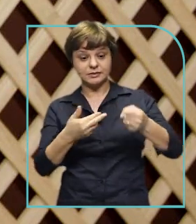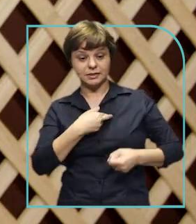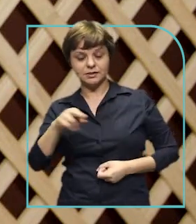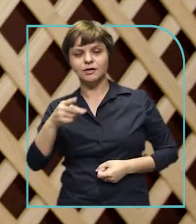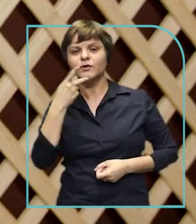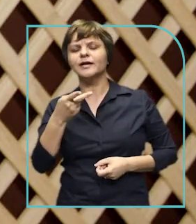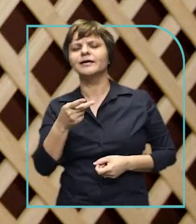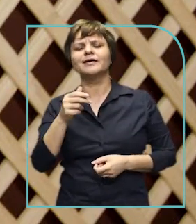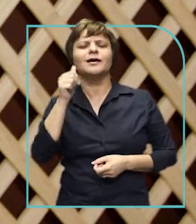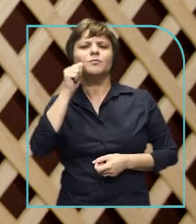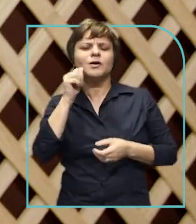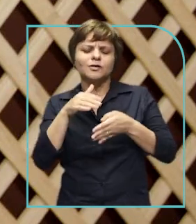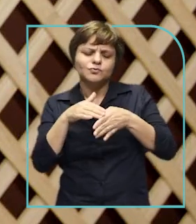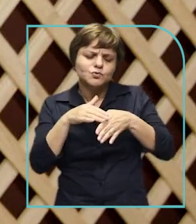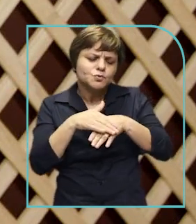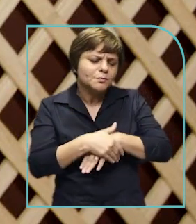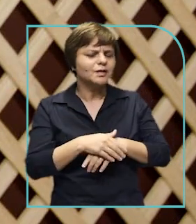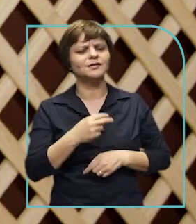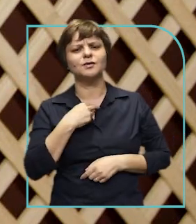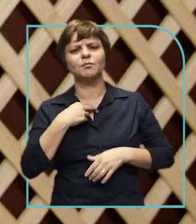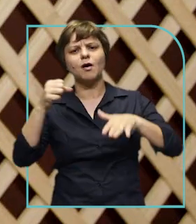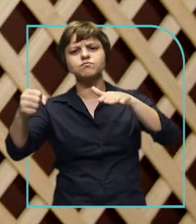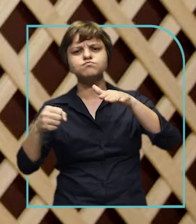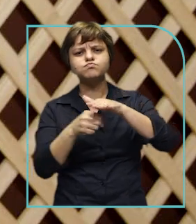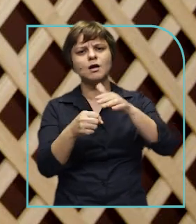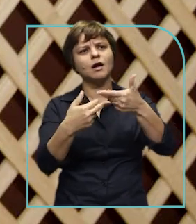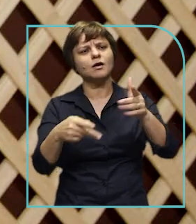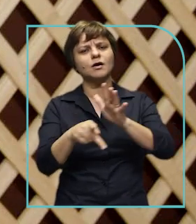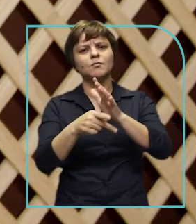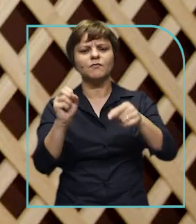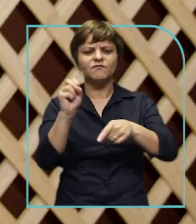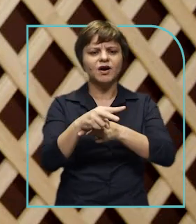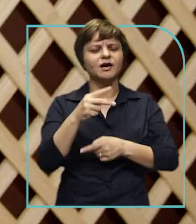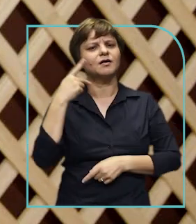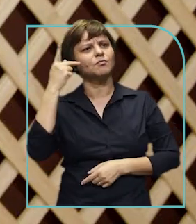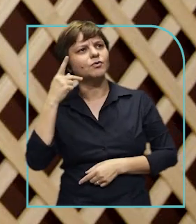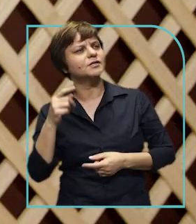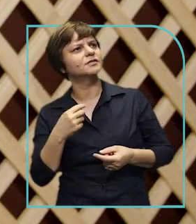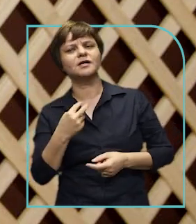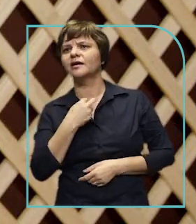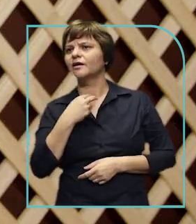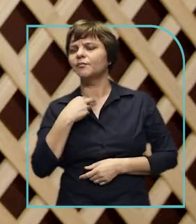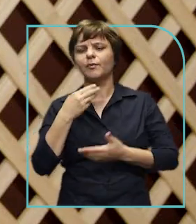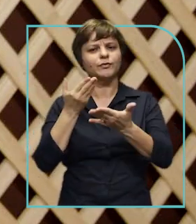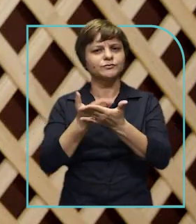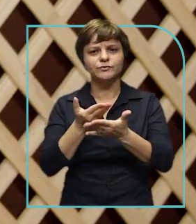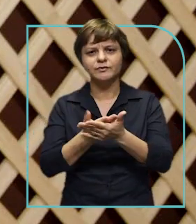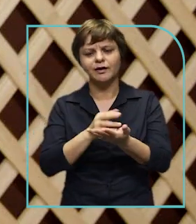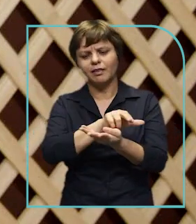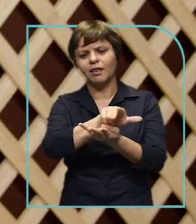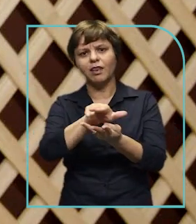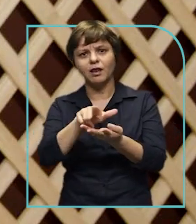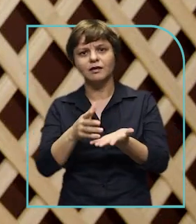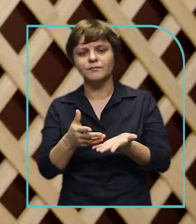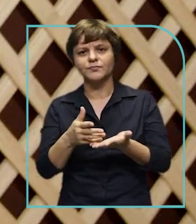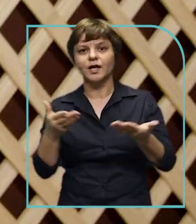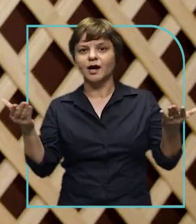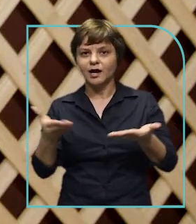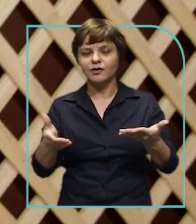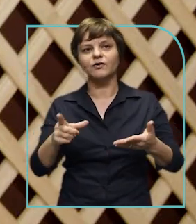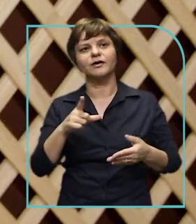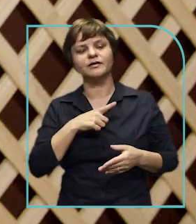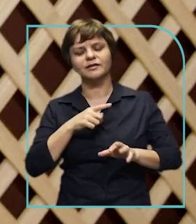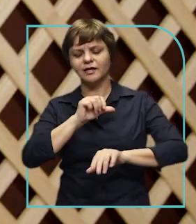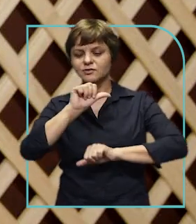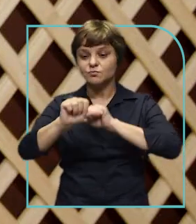ser submissas, não podem ocupar cargos políticos, não podem estudar, né? Por mais que agora eles falem